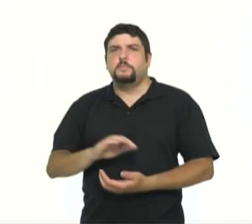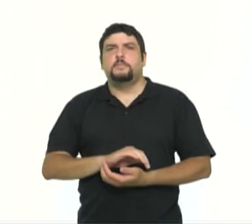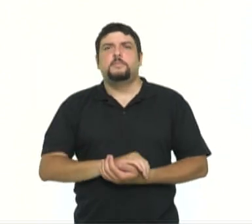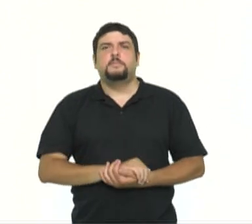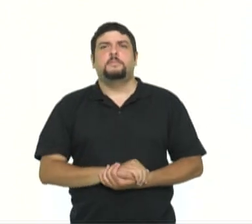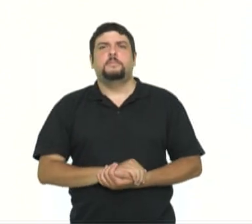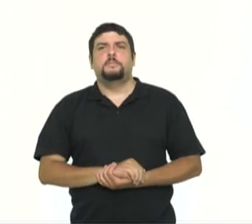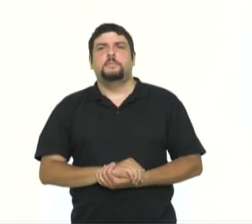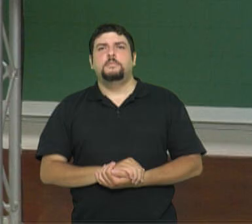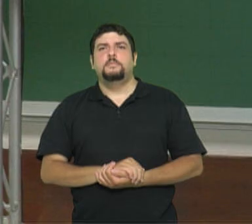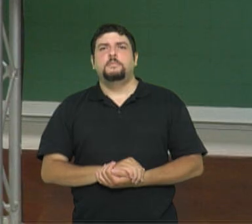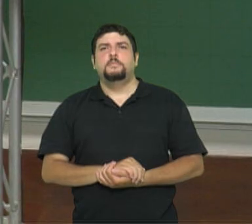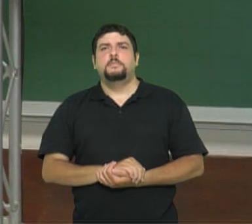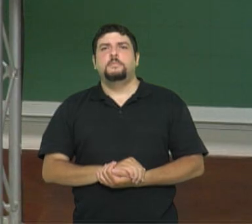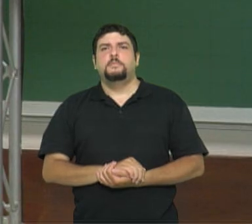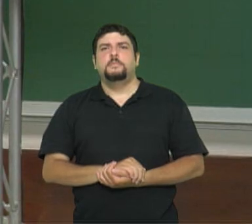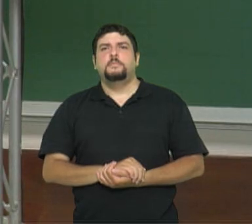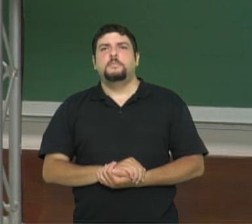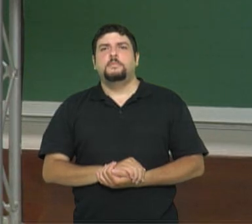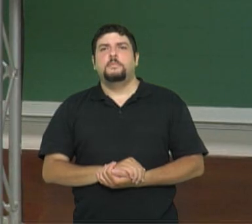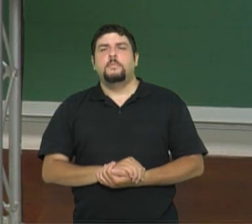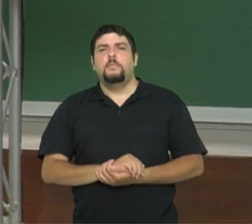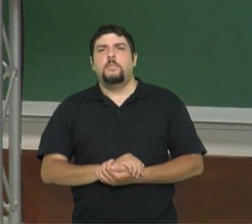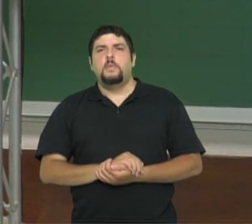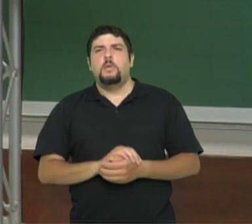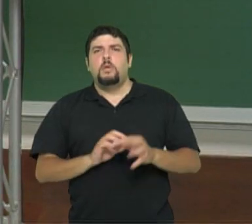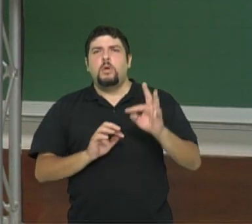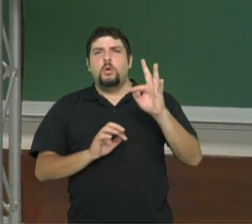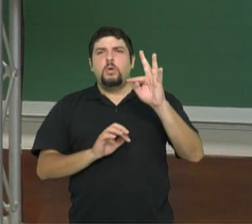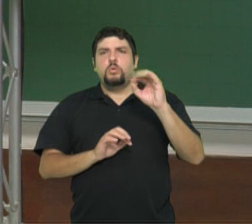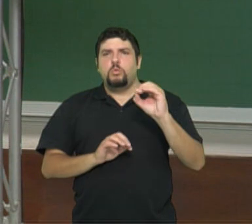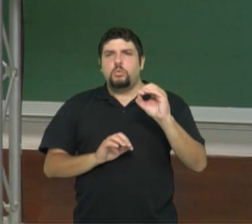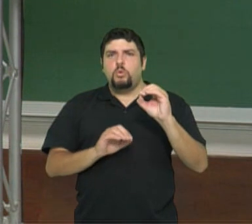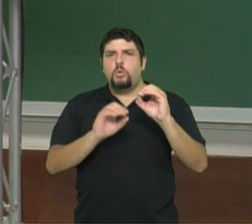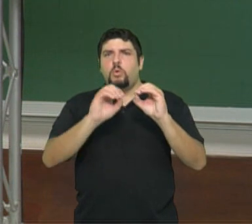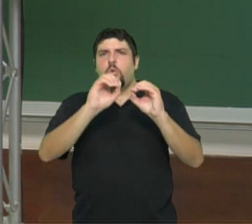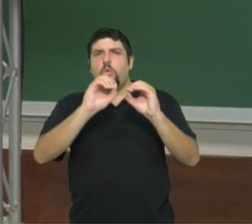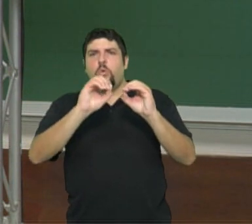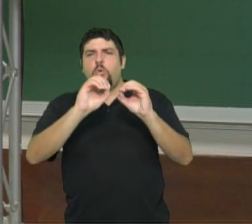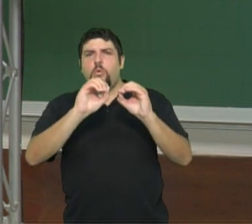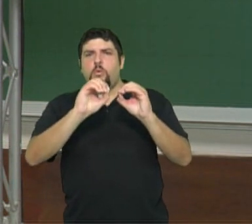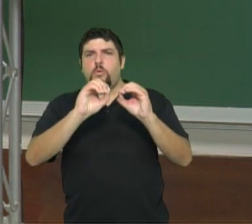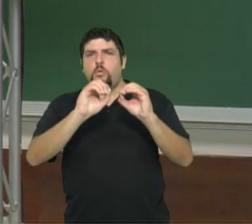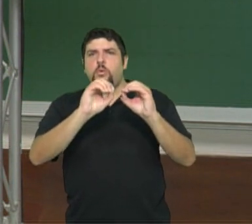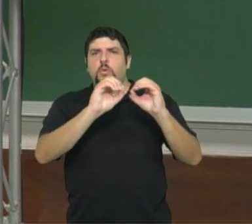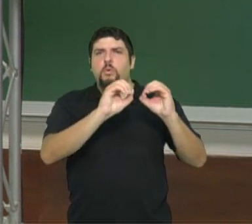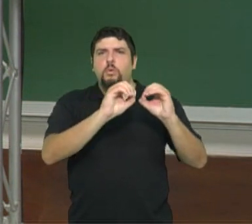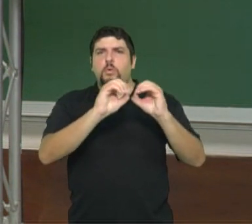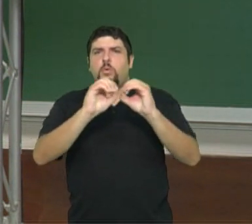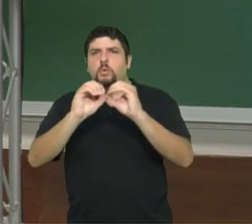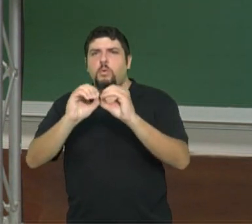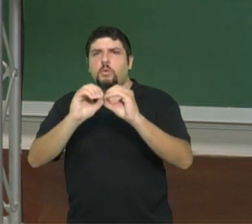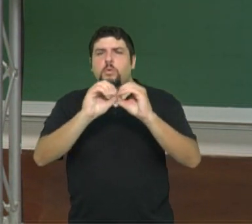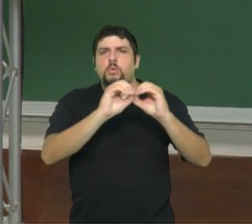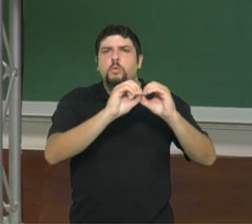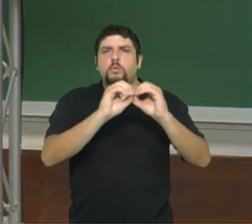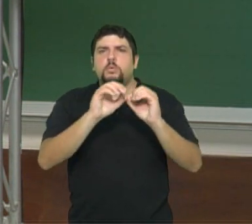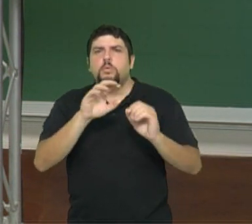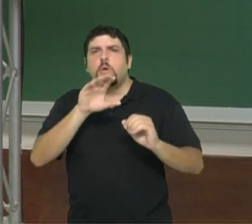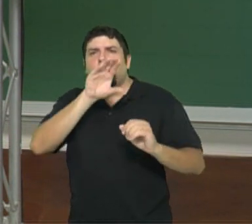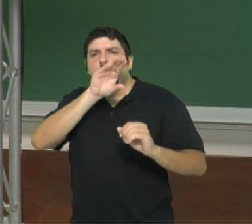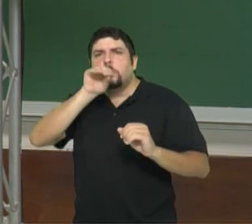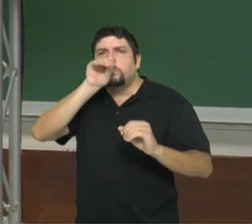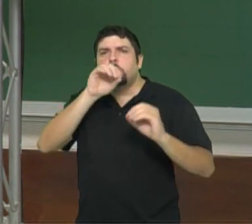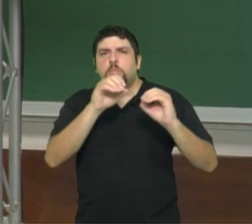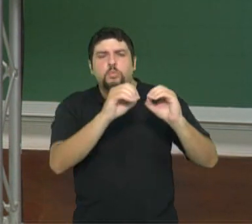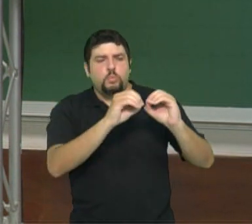Sintoje. Por que esse to e o o ficaram juntos? Porque, ó, tá vendo que tem o mesmo som? Sintoje. Então, essa aqui é considerada uma